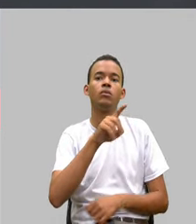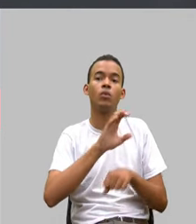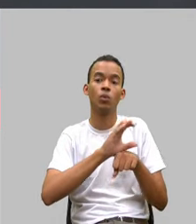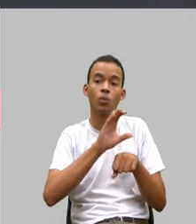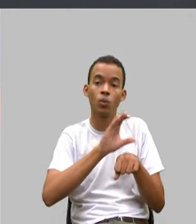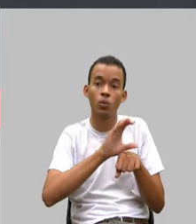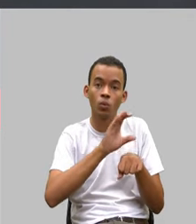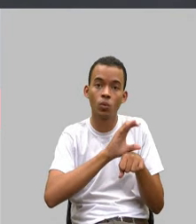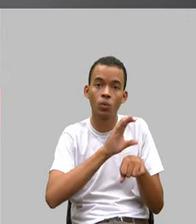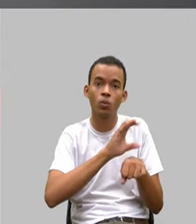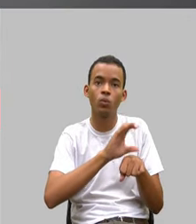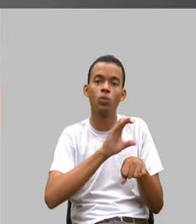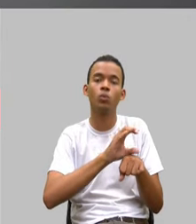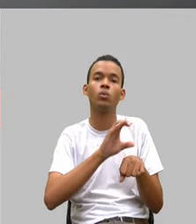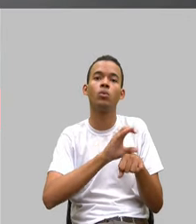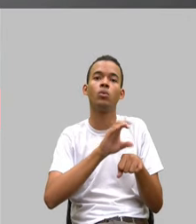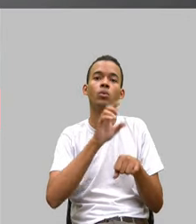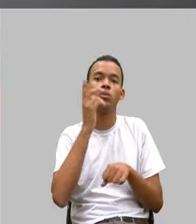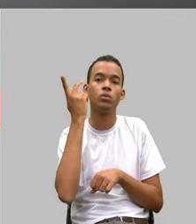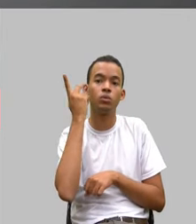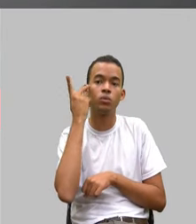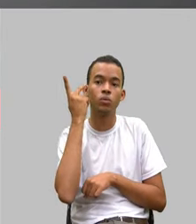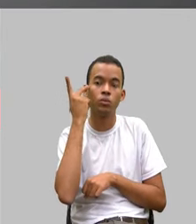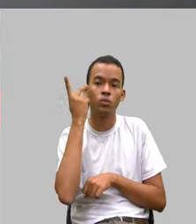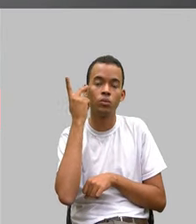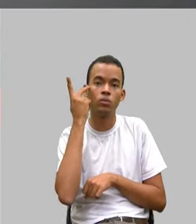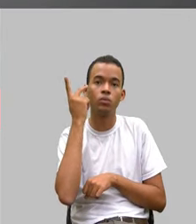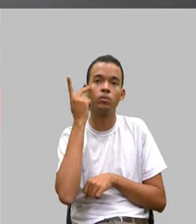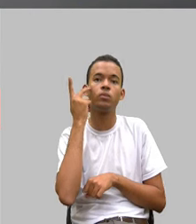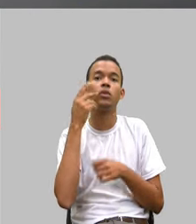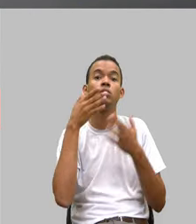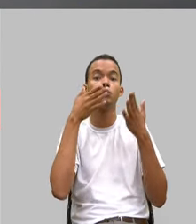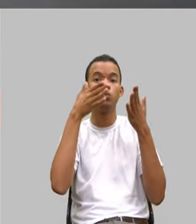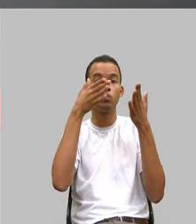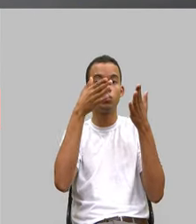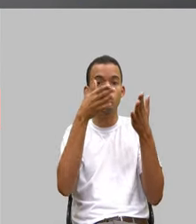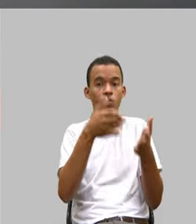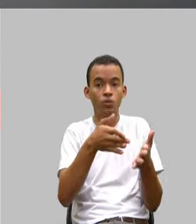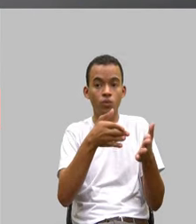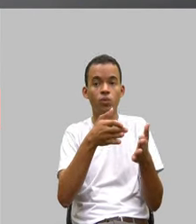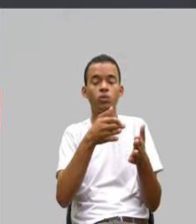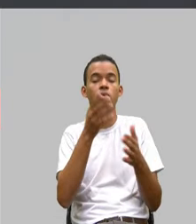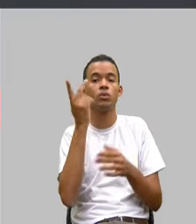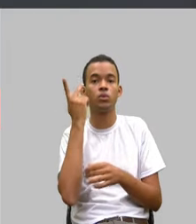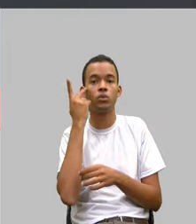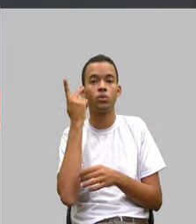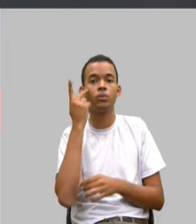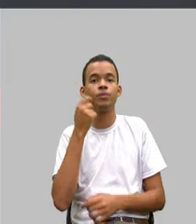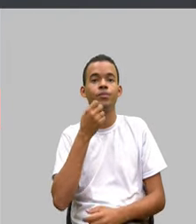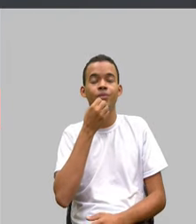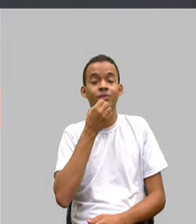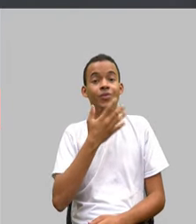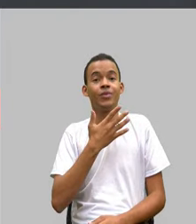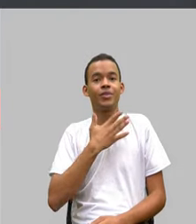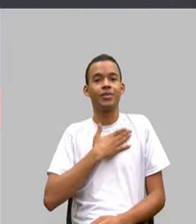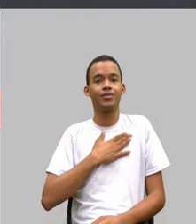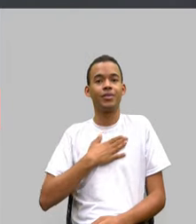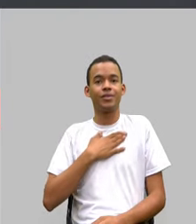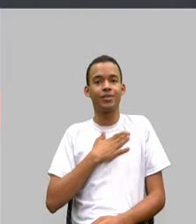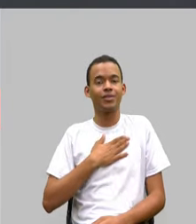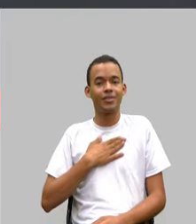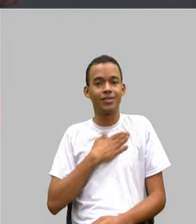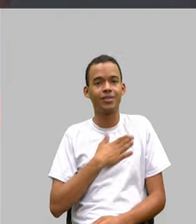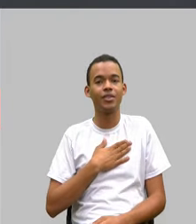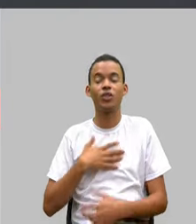que a cultiv tava dando em São Paulo e quando eu cheguei lá naquele curso tive o prazer de que de de como eu